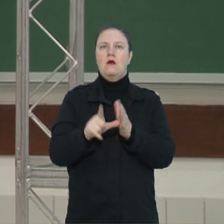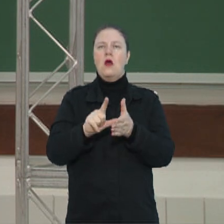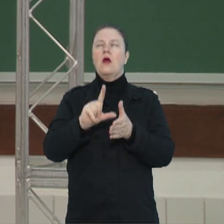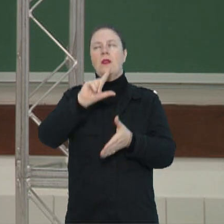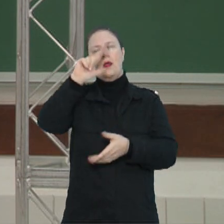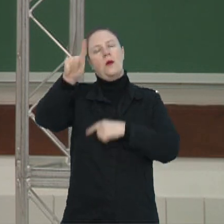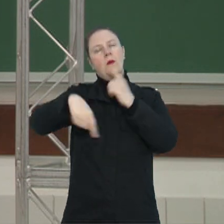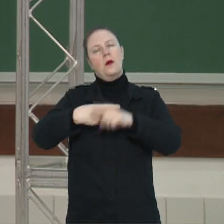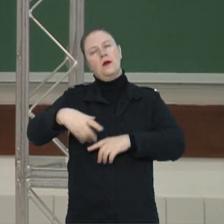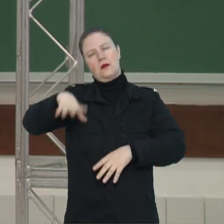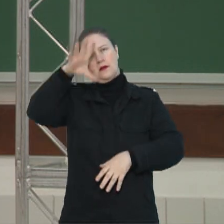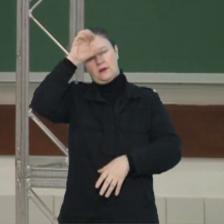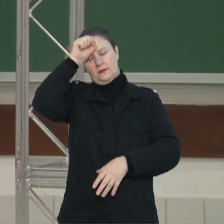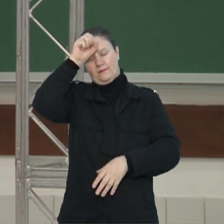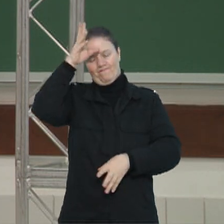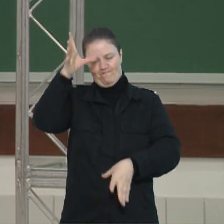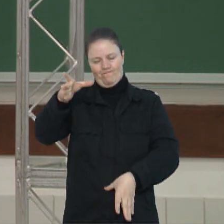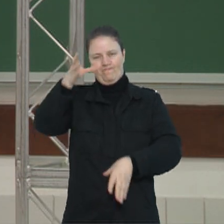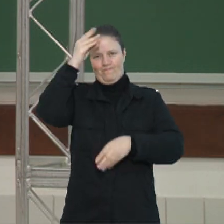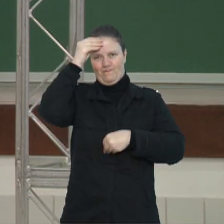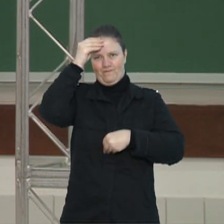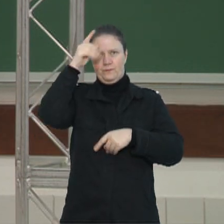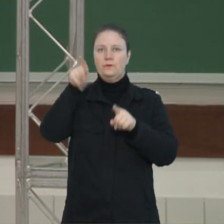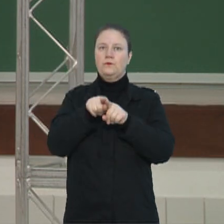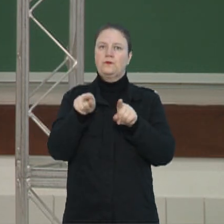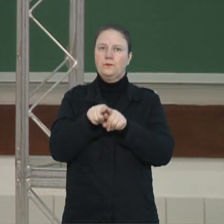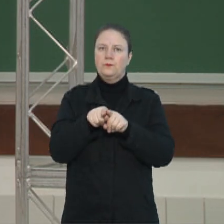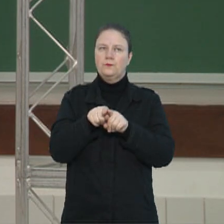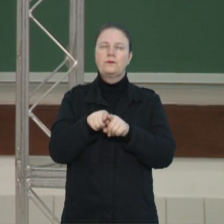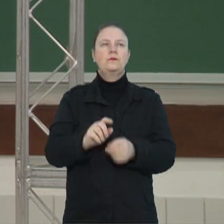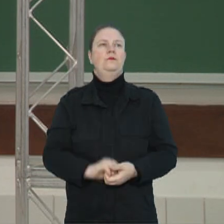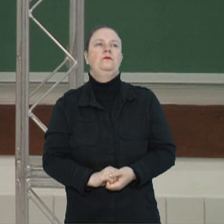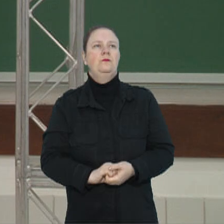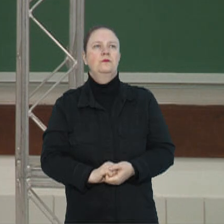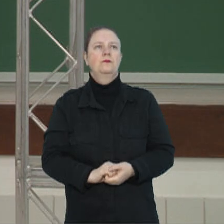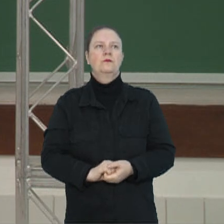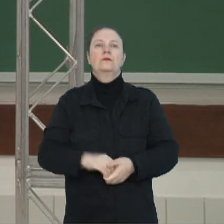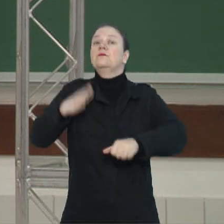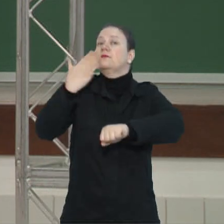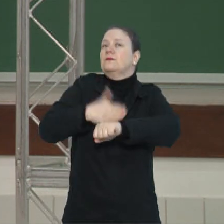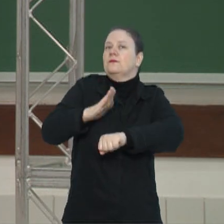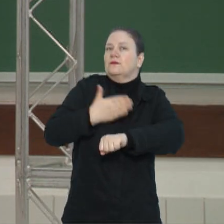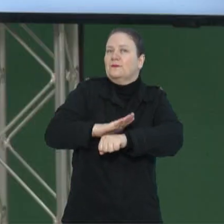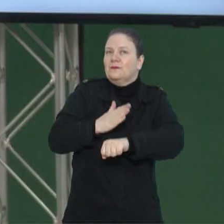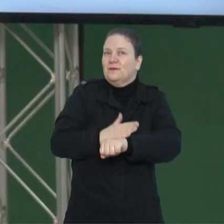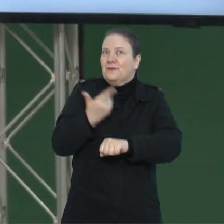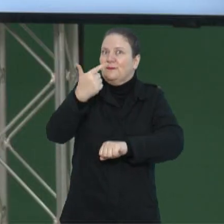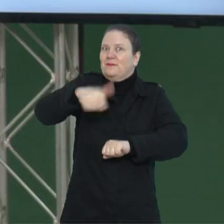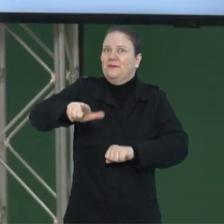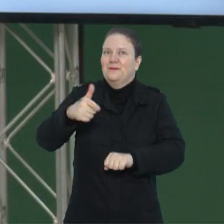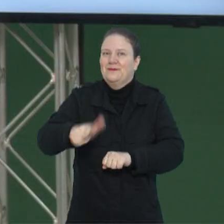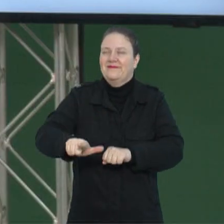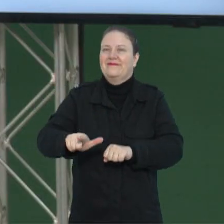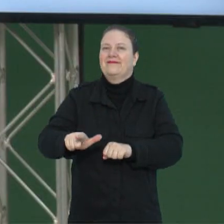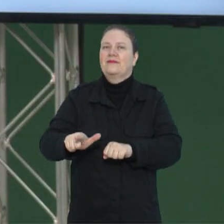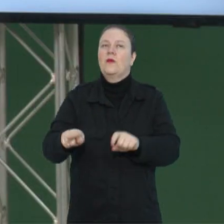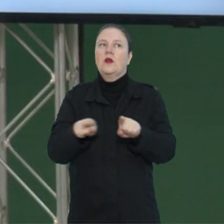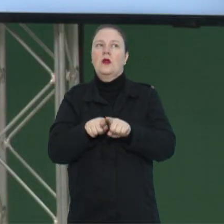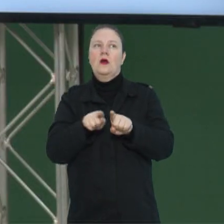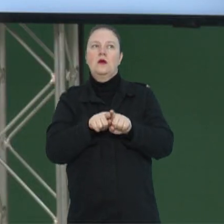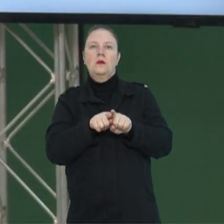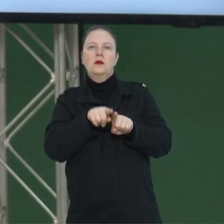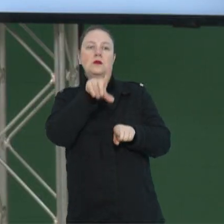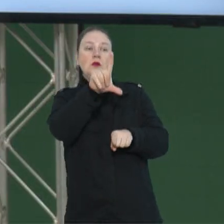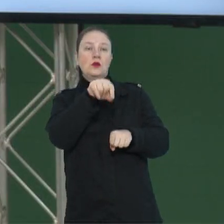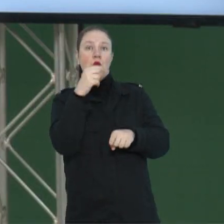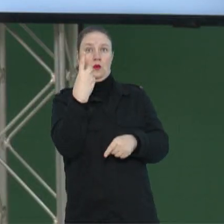vai tentar conciliar a fé e razão na sua filosofia. Seguindo aí, temos mais um exercício, né, aqui de múltipla escolha